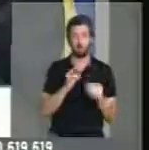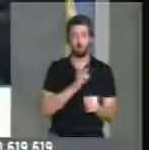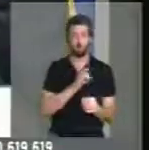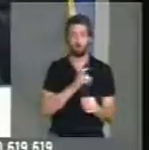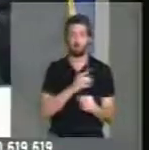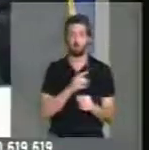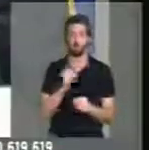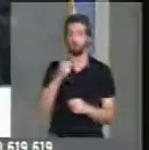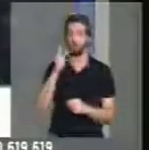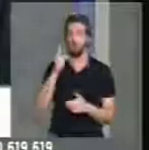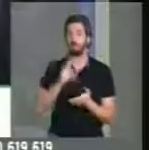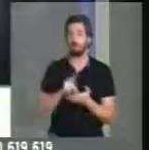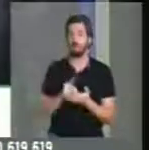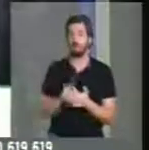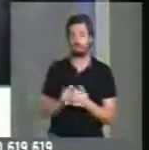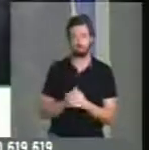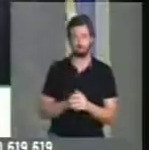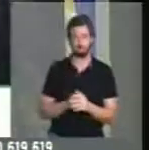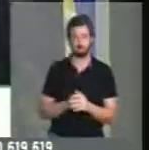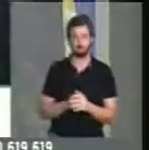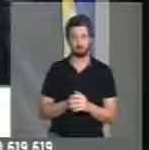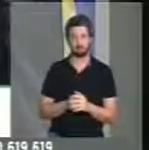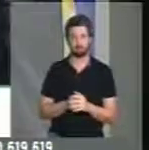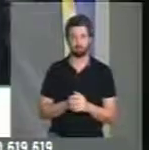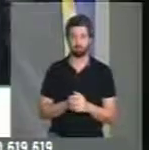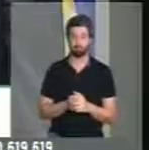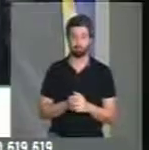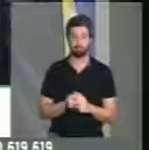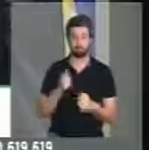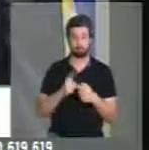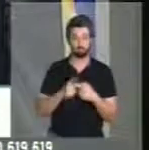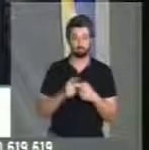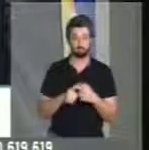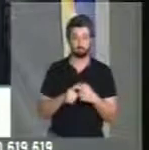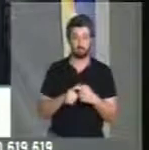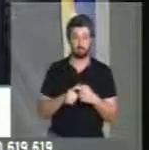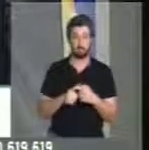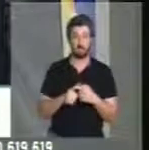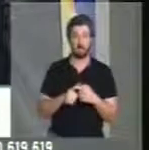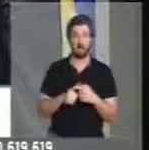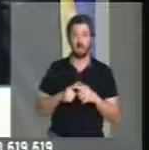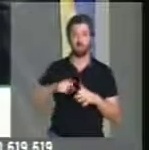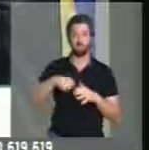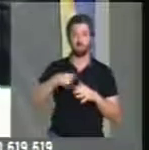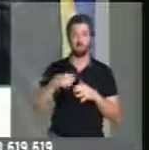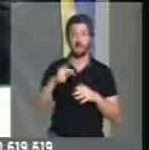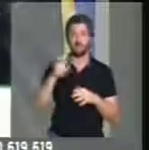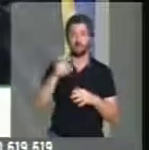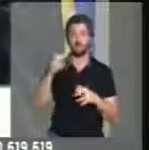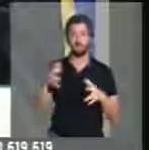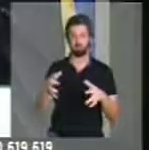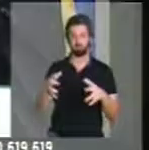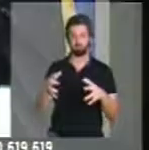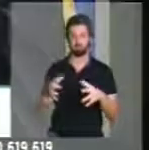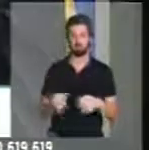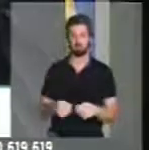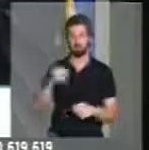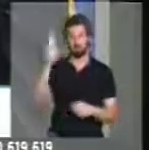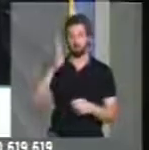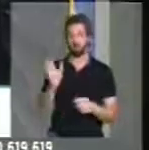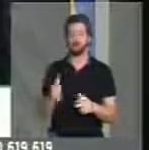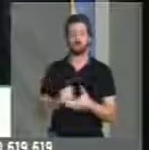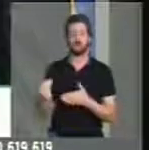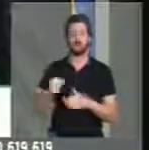de contar-lhe a verdade. Quando a panela de pressão explodiu, o Brasil estava na